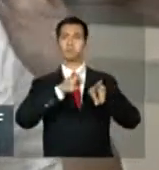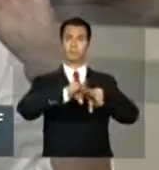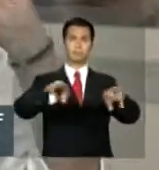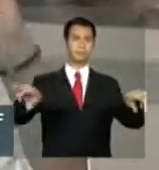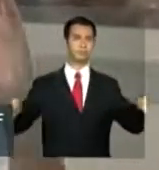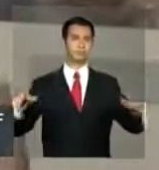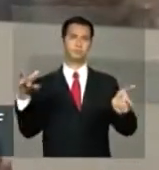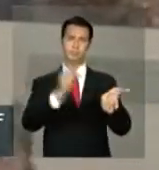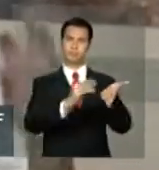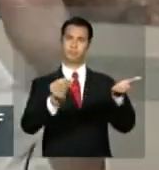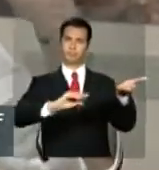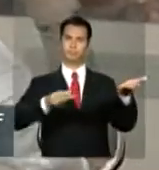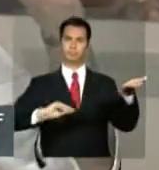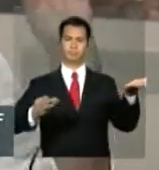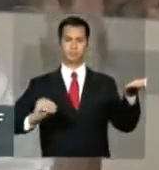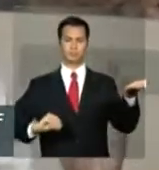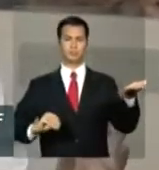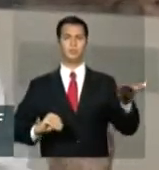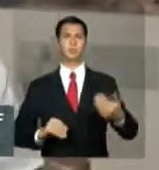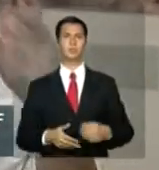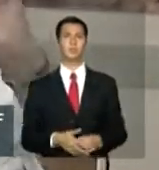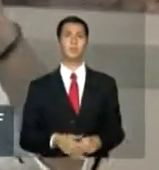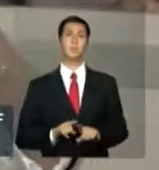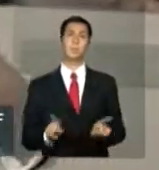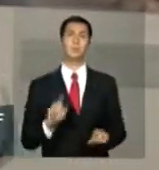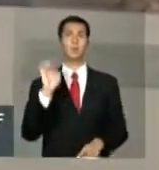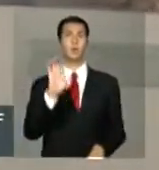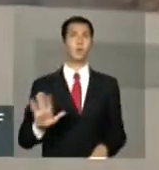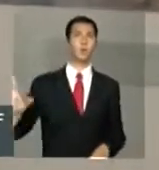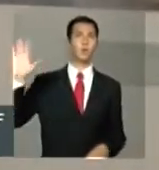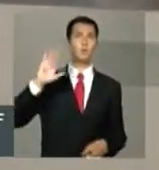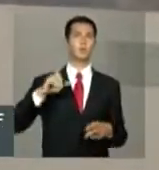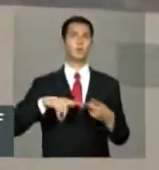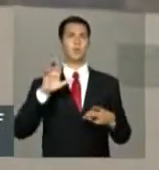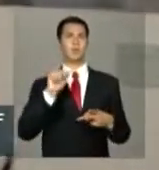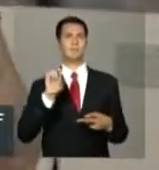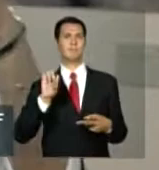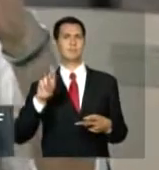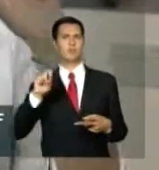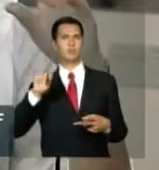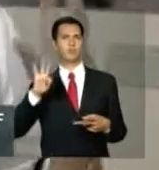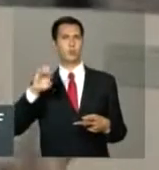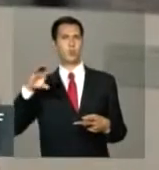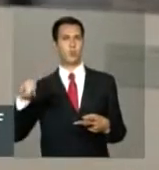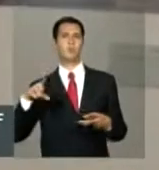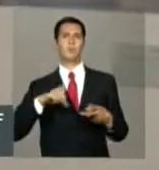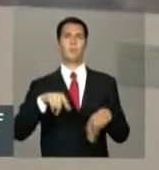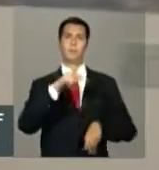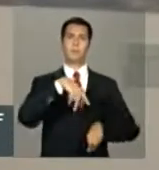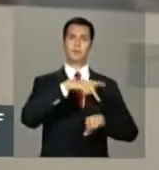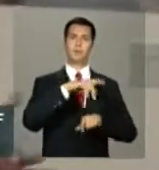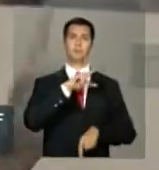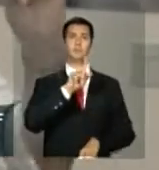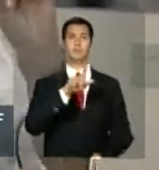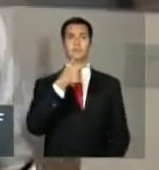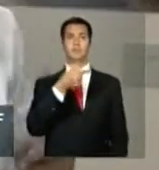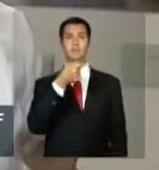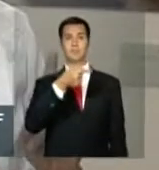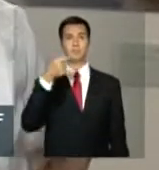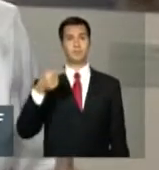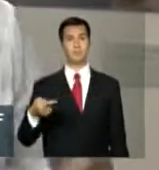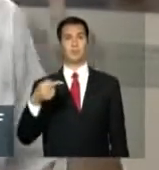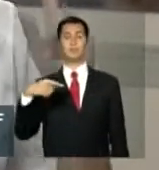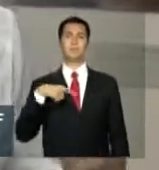só, desculpa, mas não tem só europeus, não tem só asiáticos, não tem só países do G77, são